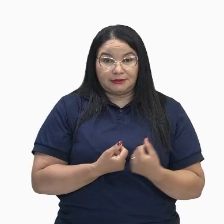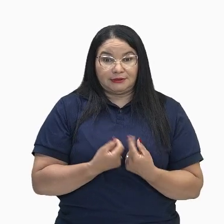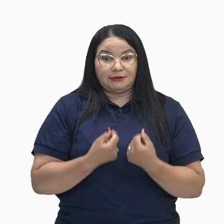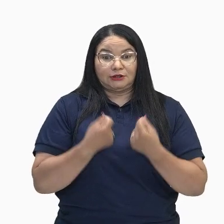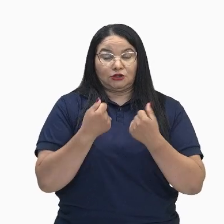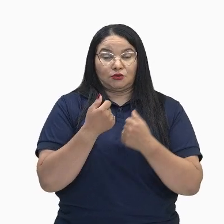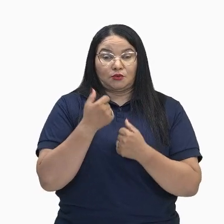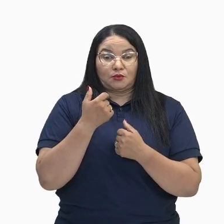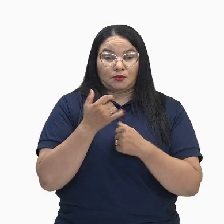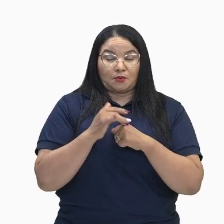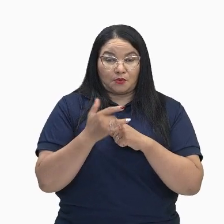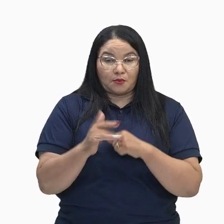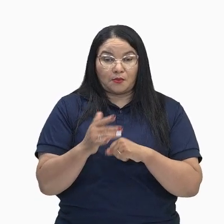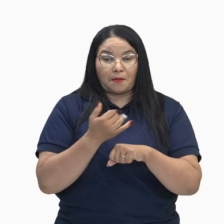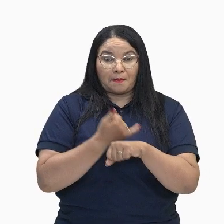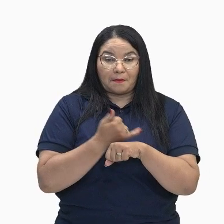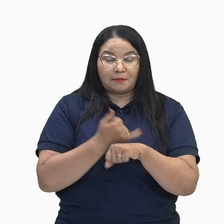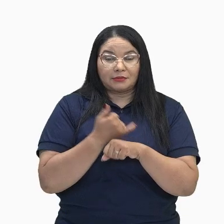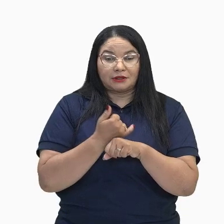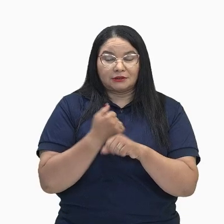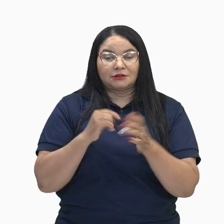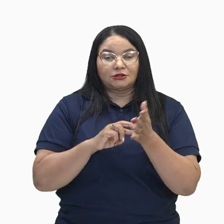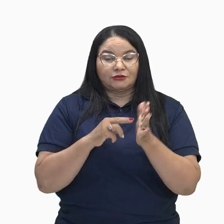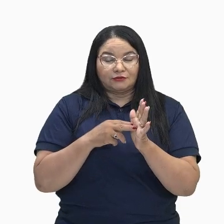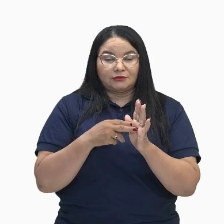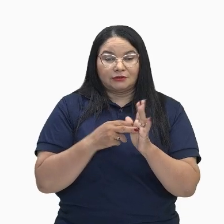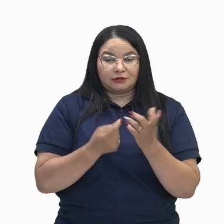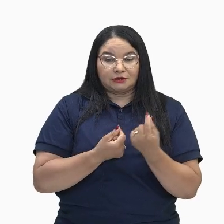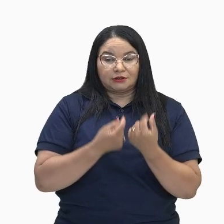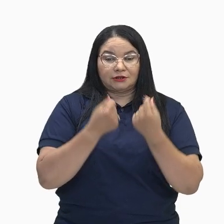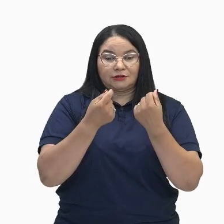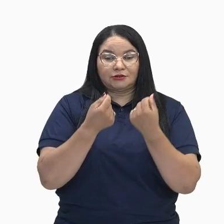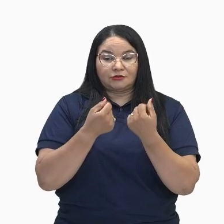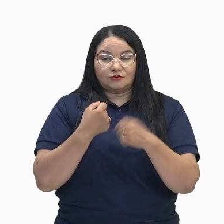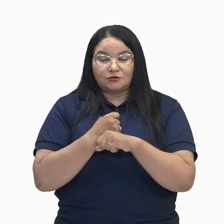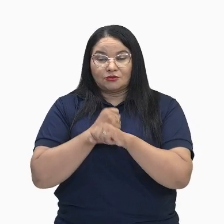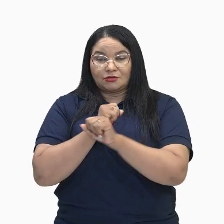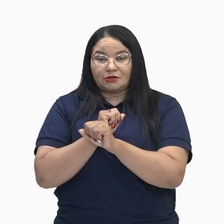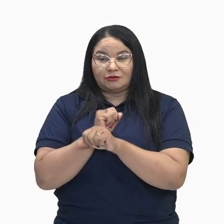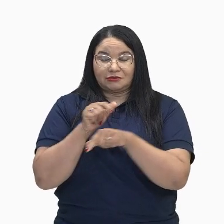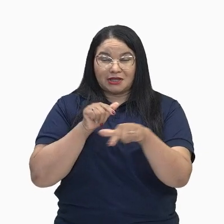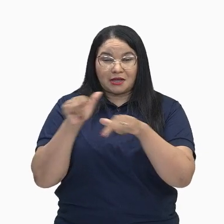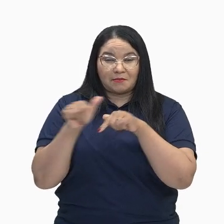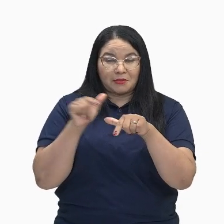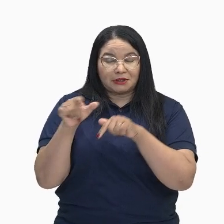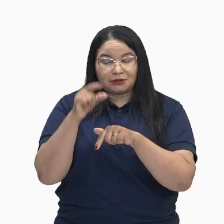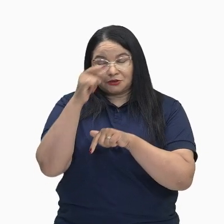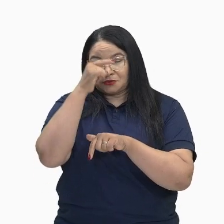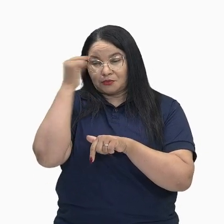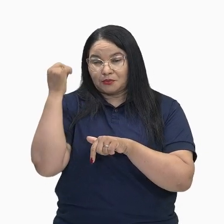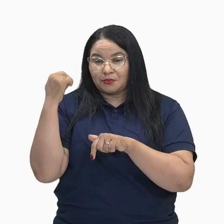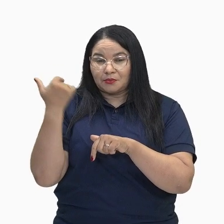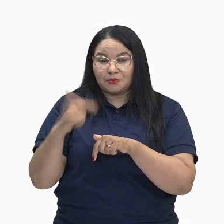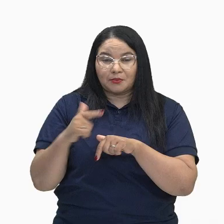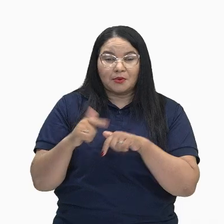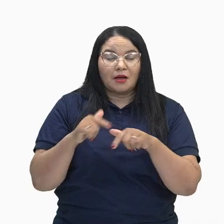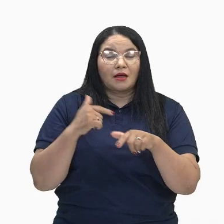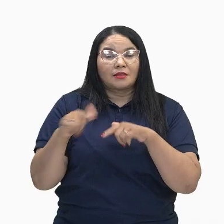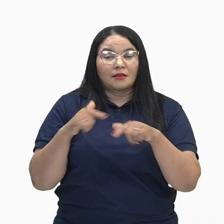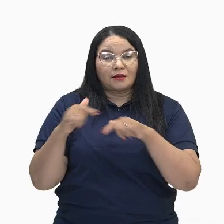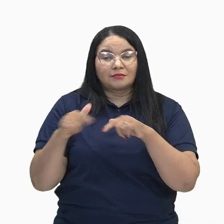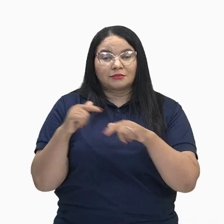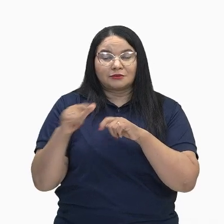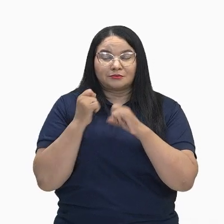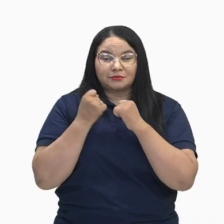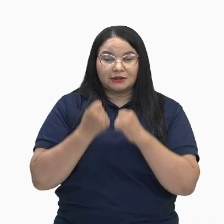significa riqueza. E os escravos carregando ferros, ou seja, trabalhando, né? no duro,